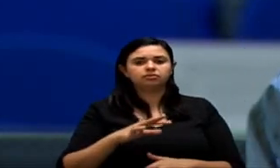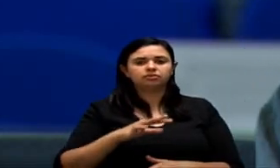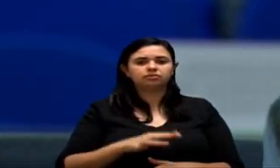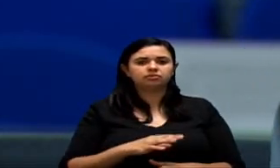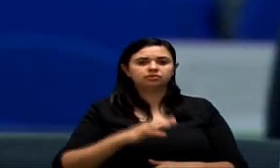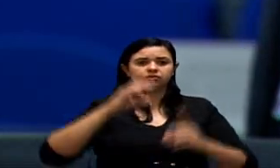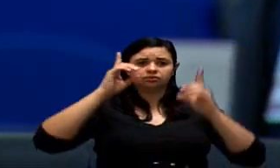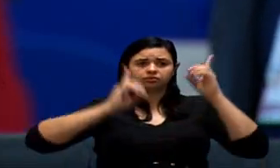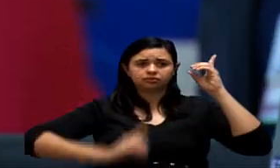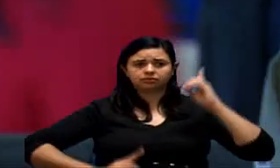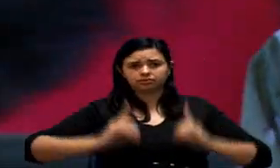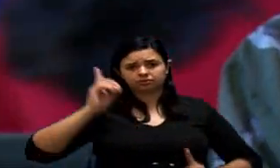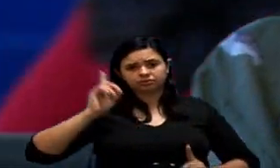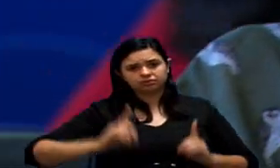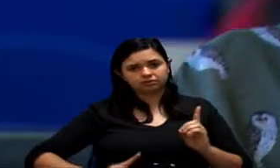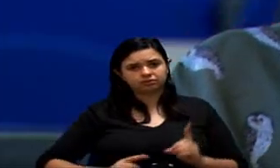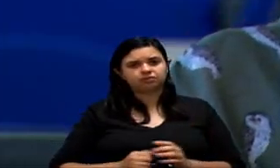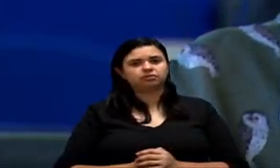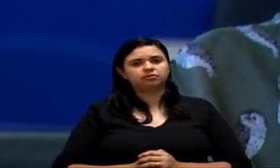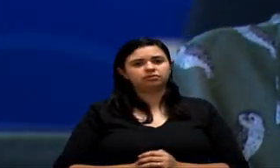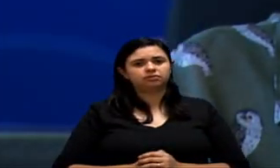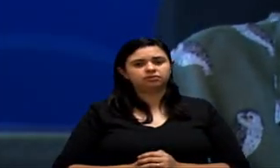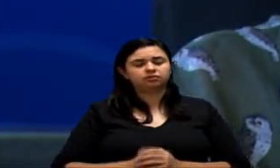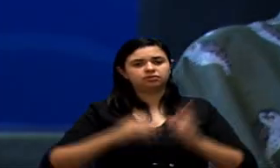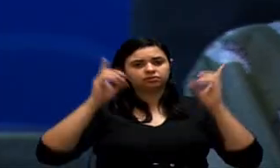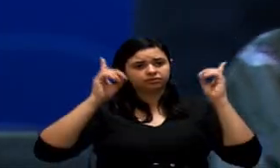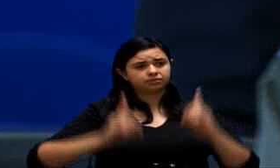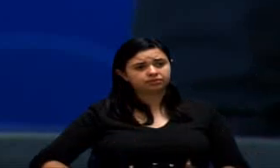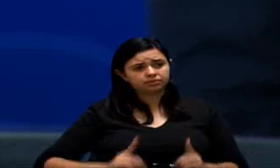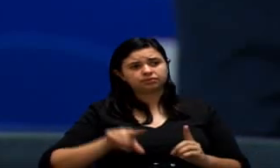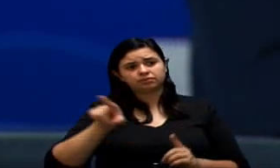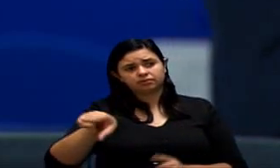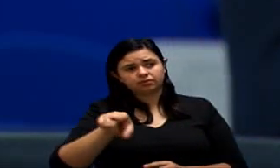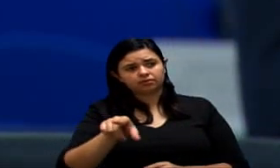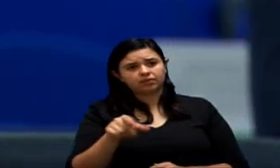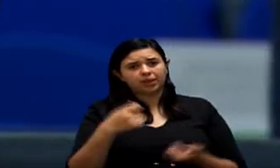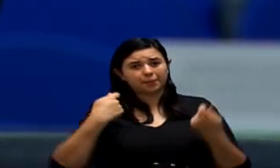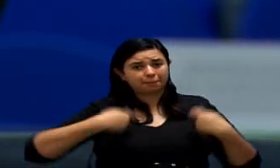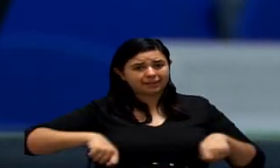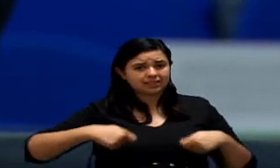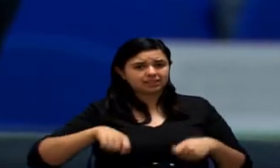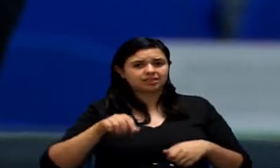essa criança ela precisa de cuidador? Exato. Porque se nós temos esse